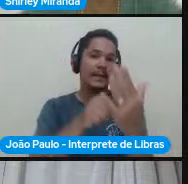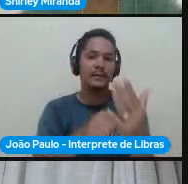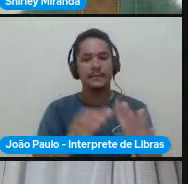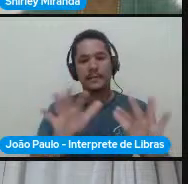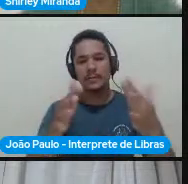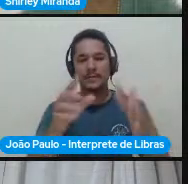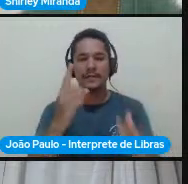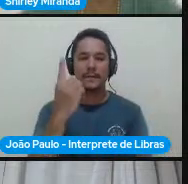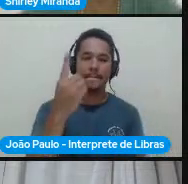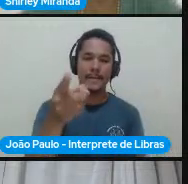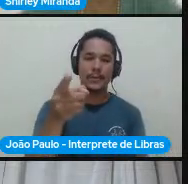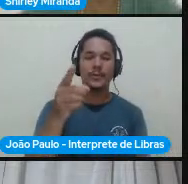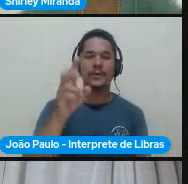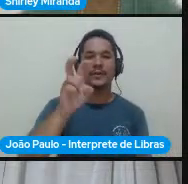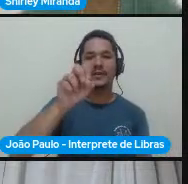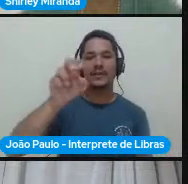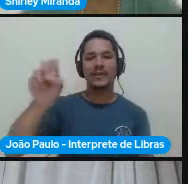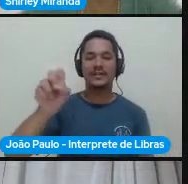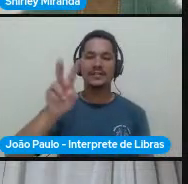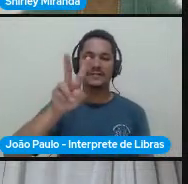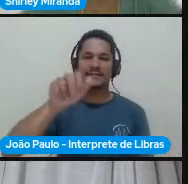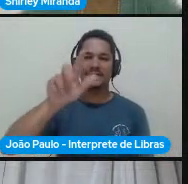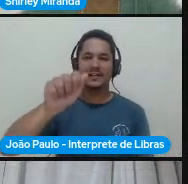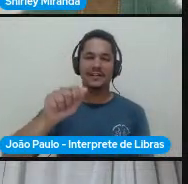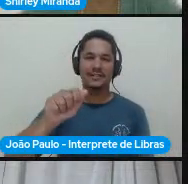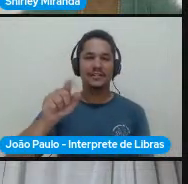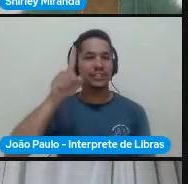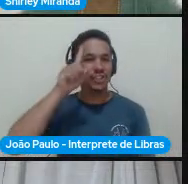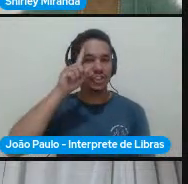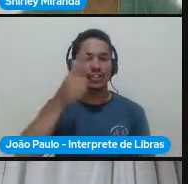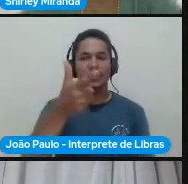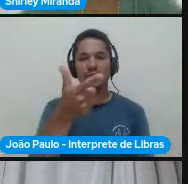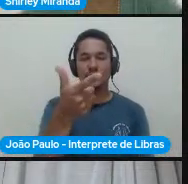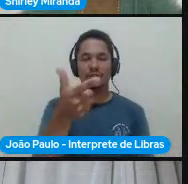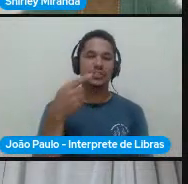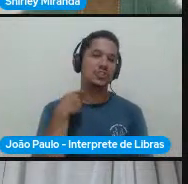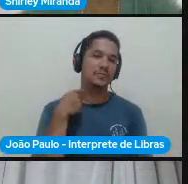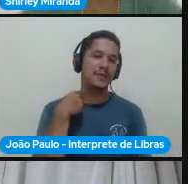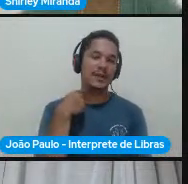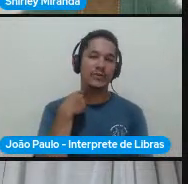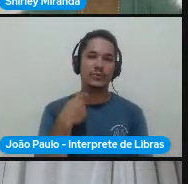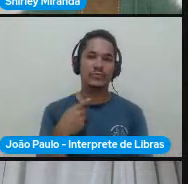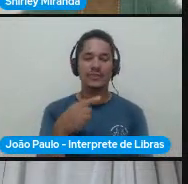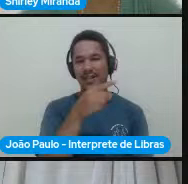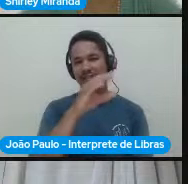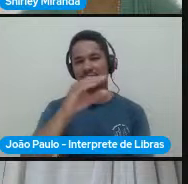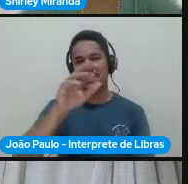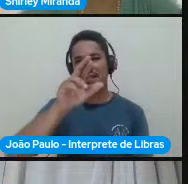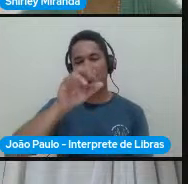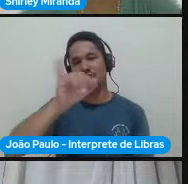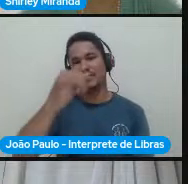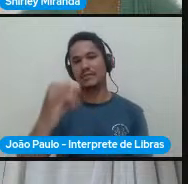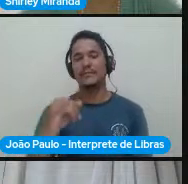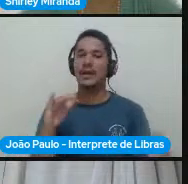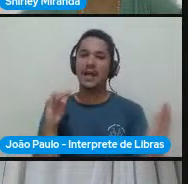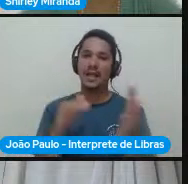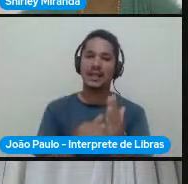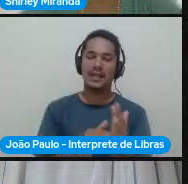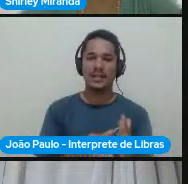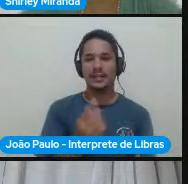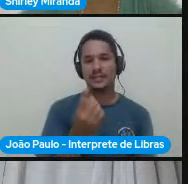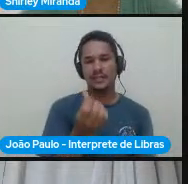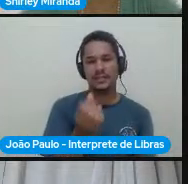1.500 vagas no dia 2 de maio, no CRJ, das 9 horas até às 16 horas. É um dia